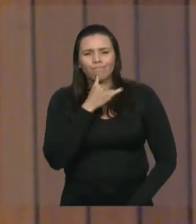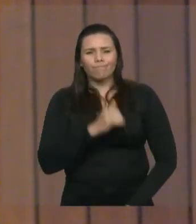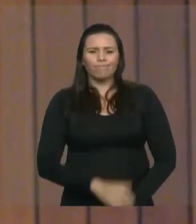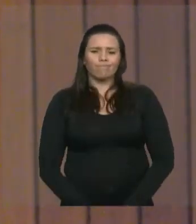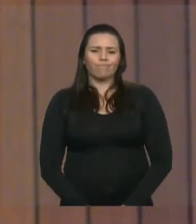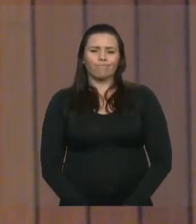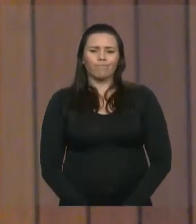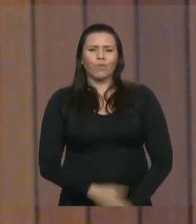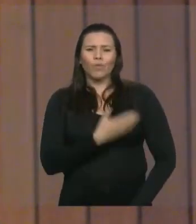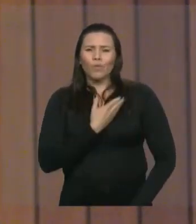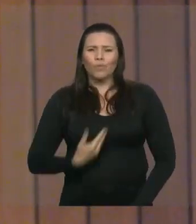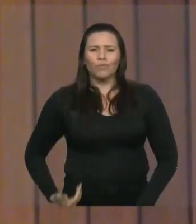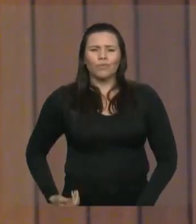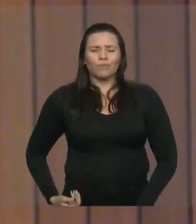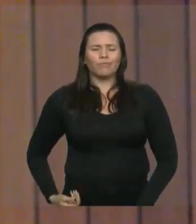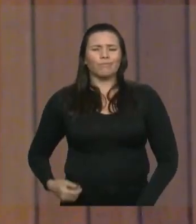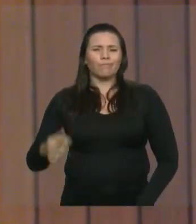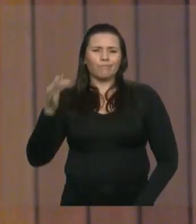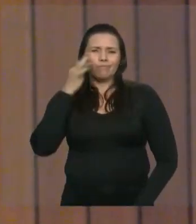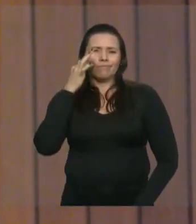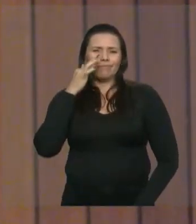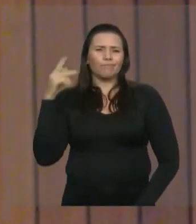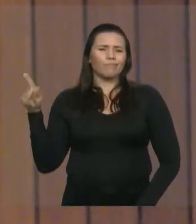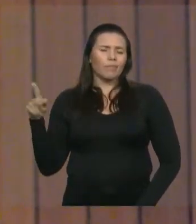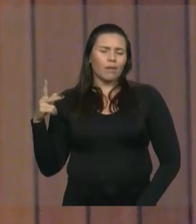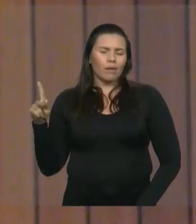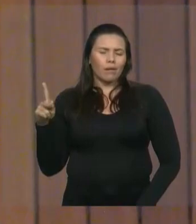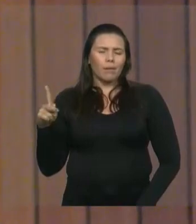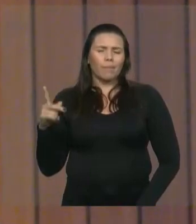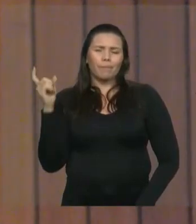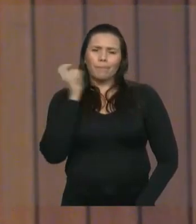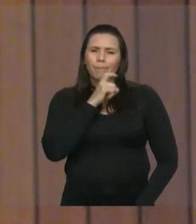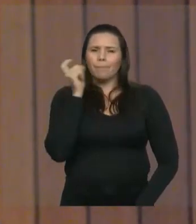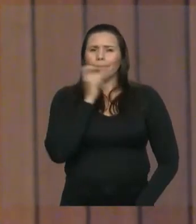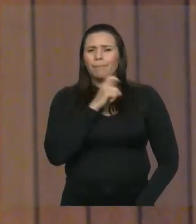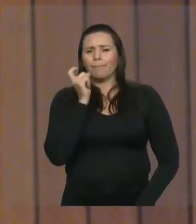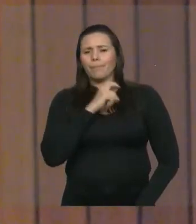é desmascarado para todo o Brasil.